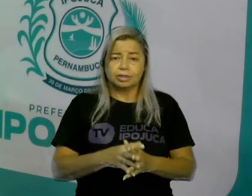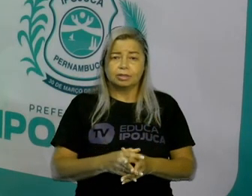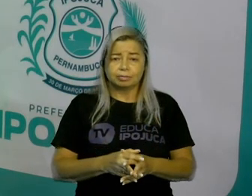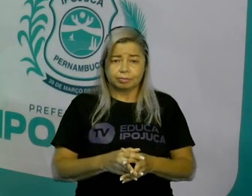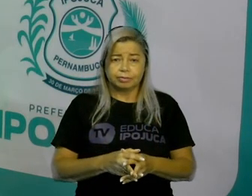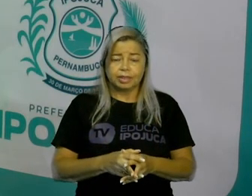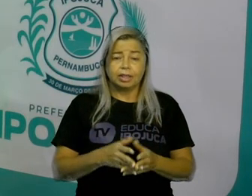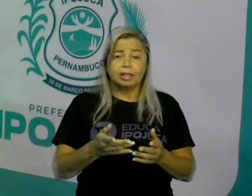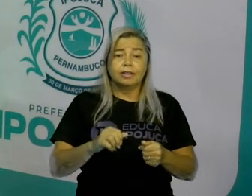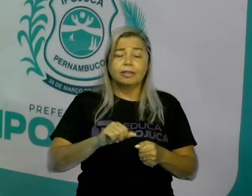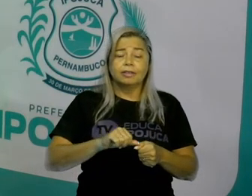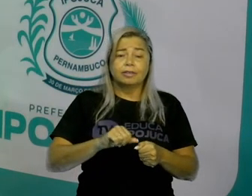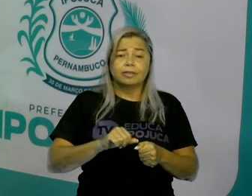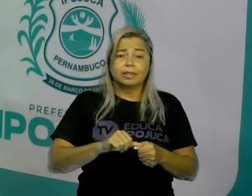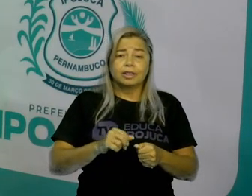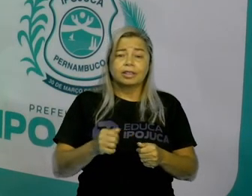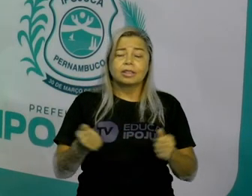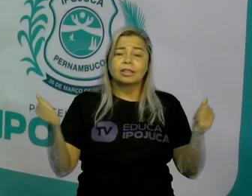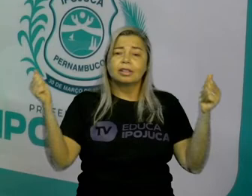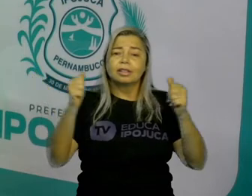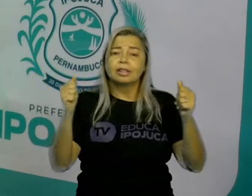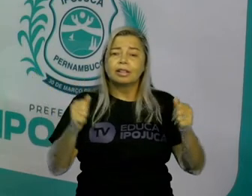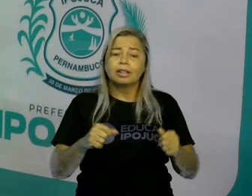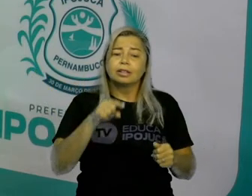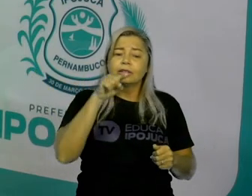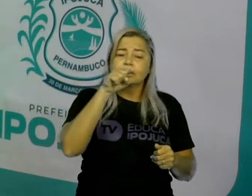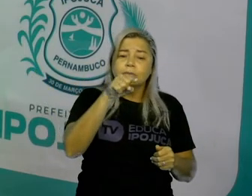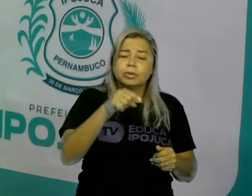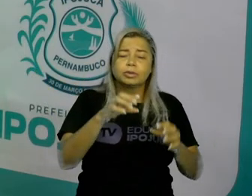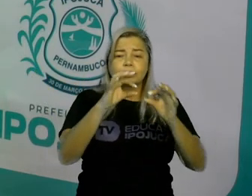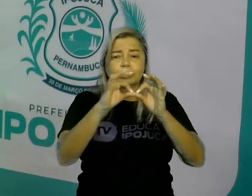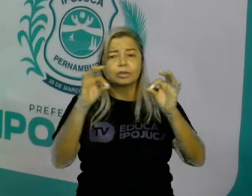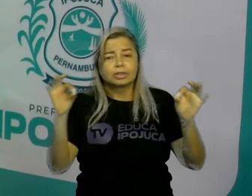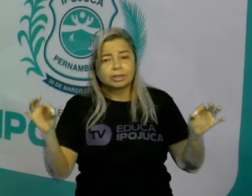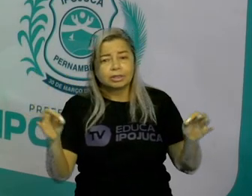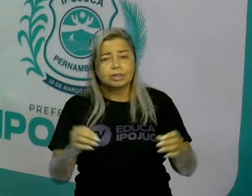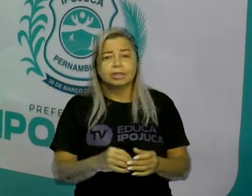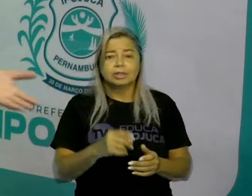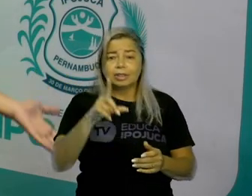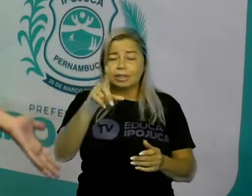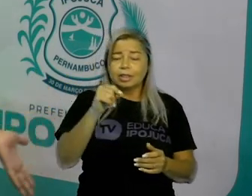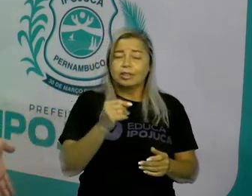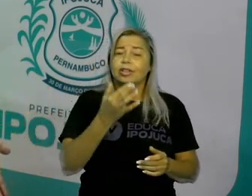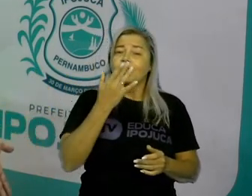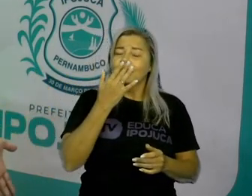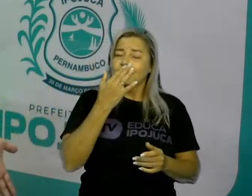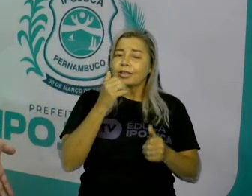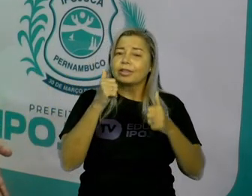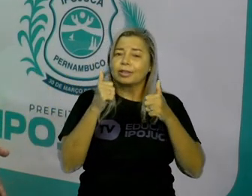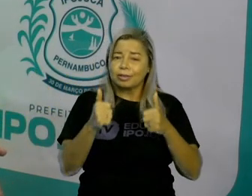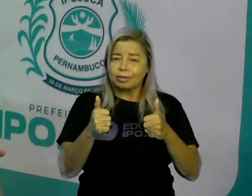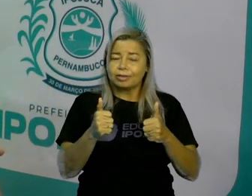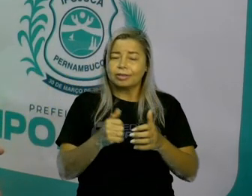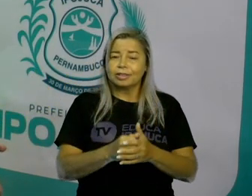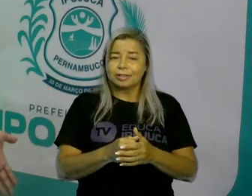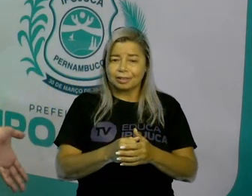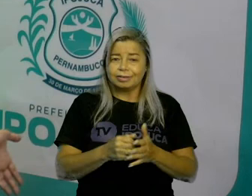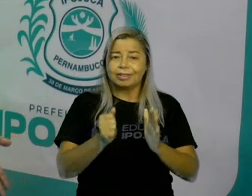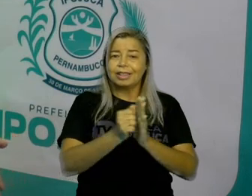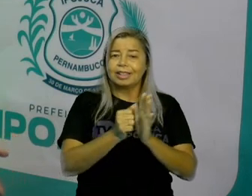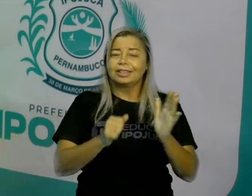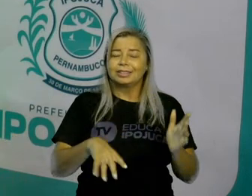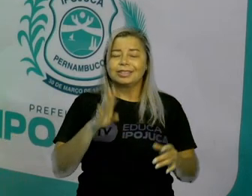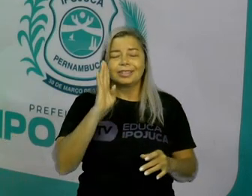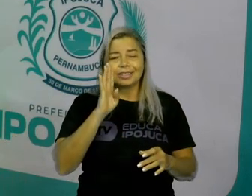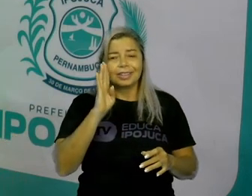arte com pontos e linhas. Escolha bem as cores. Veja, a nossa atividade hoje está bem legal, não